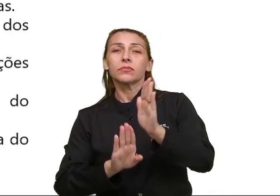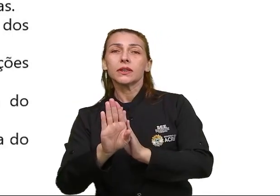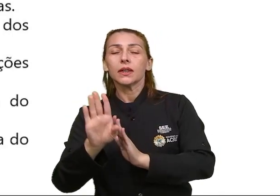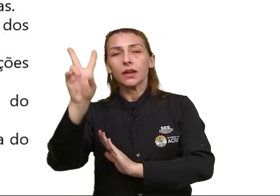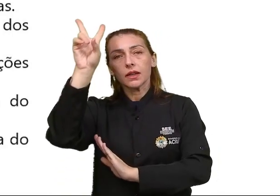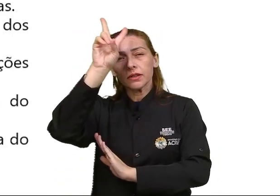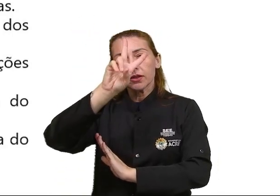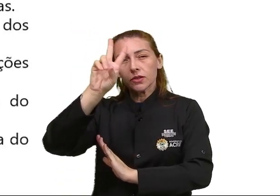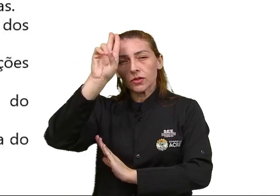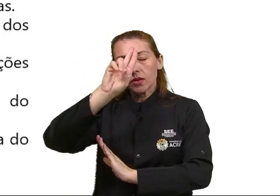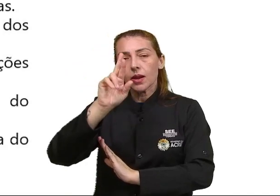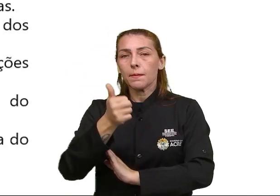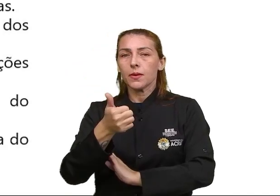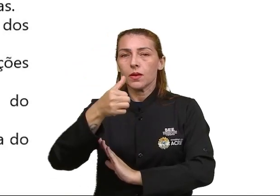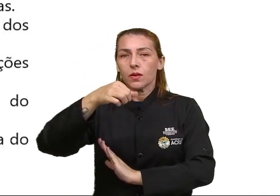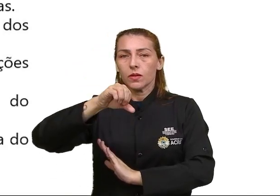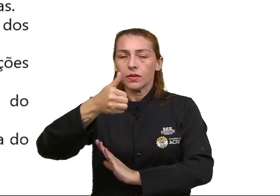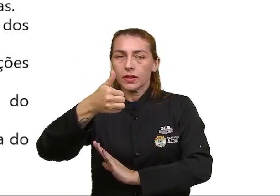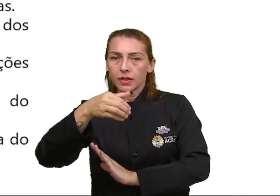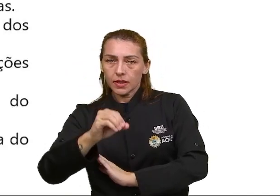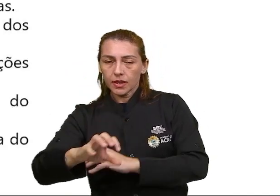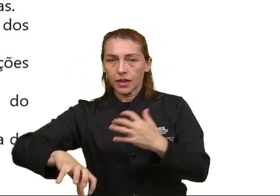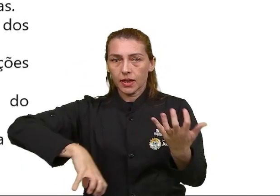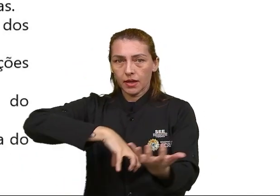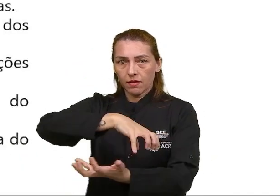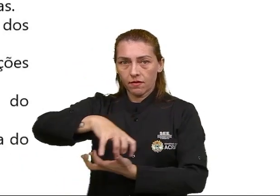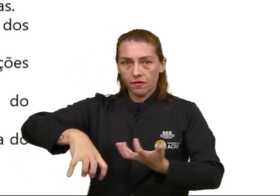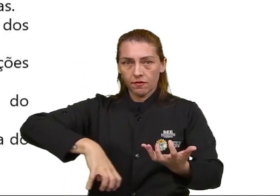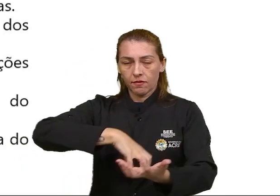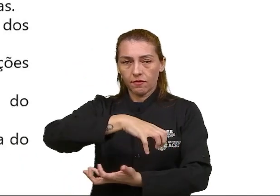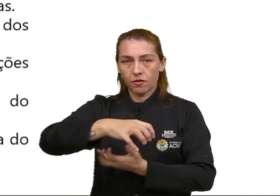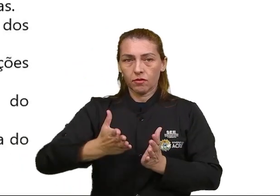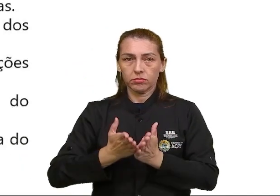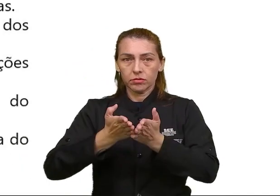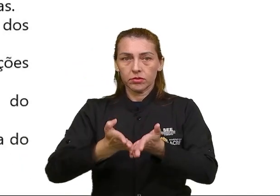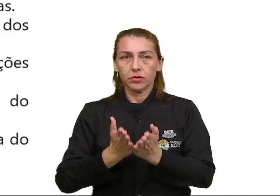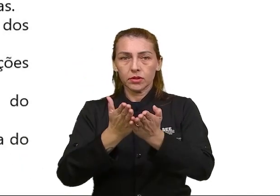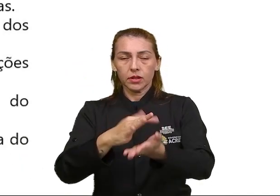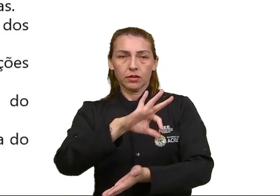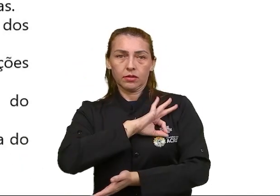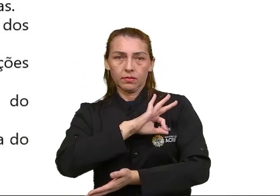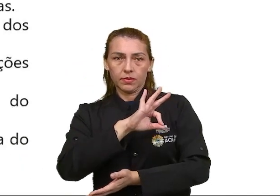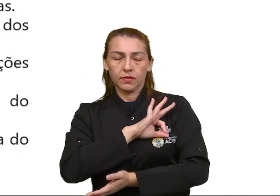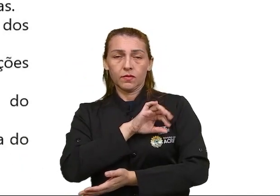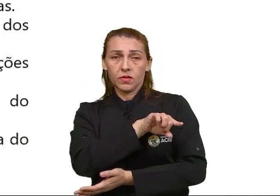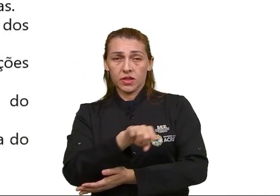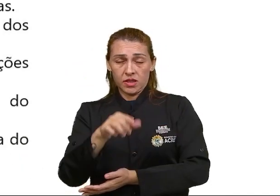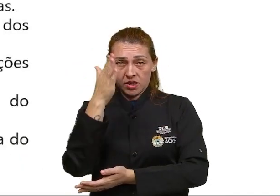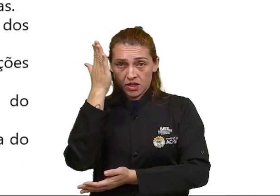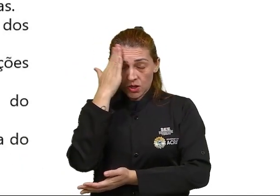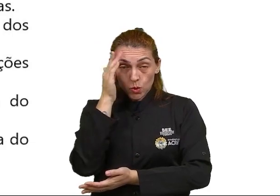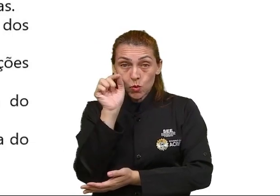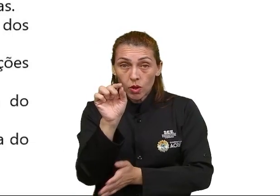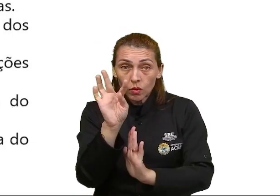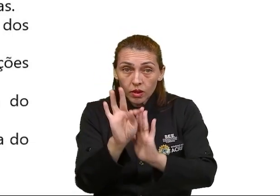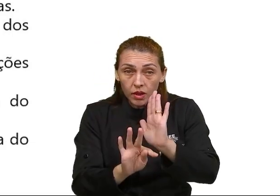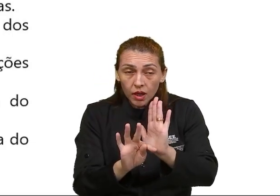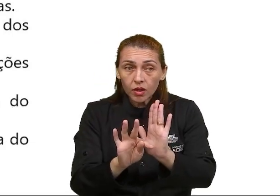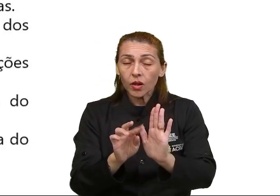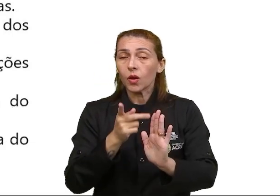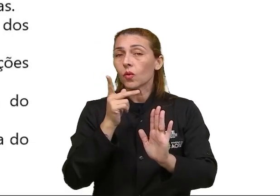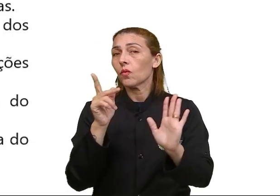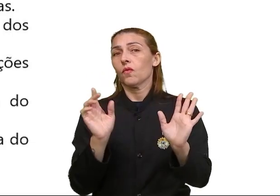história. Aí, em 1910, a Revolta dos Marinheiros, uma saga negra. Nesse momento, você entende o que é que o texto está falando, porque ele não